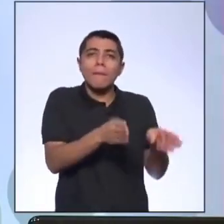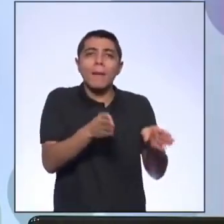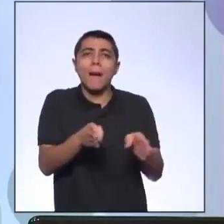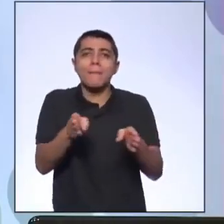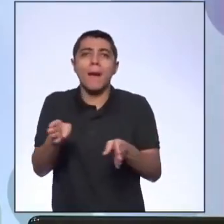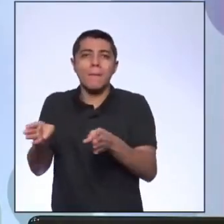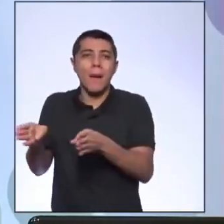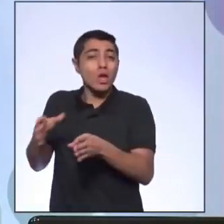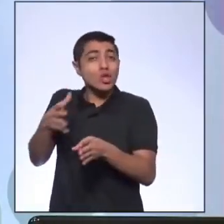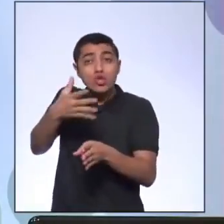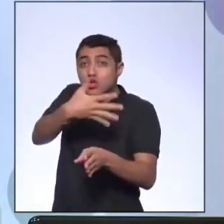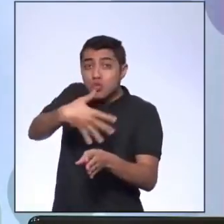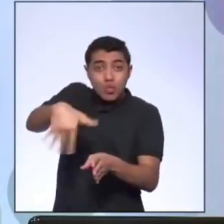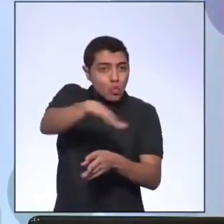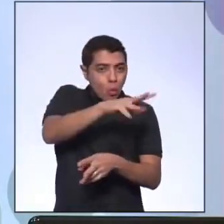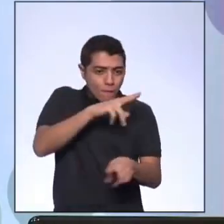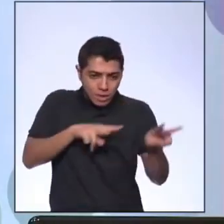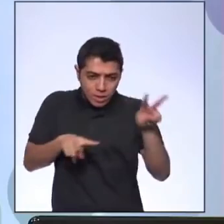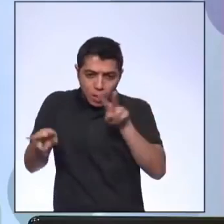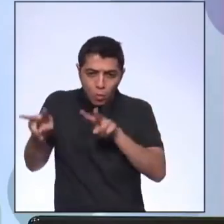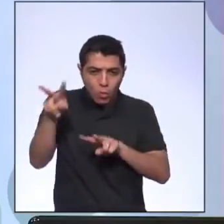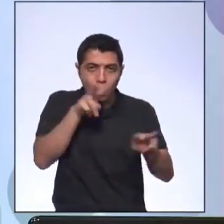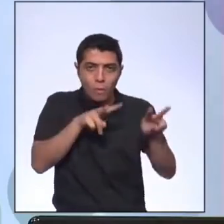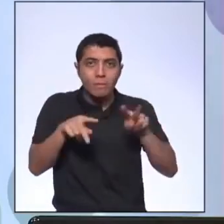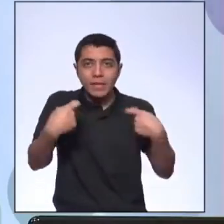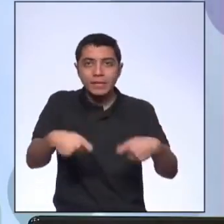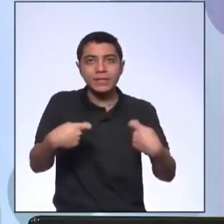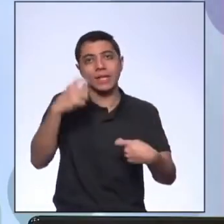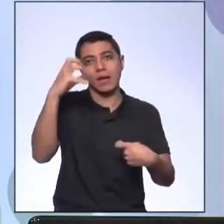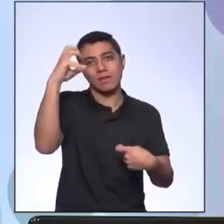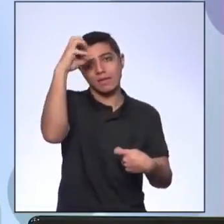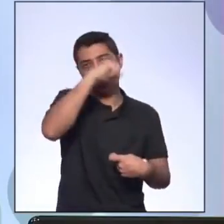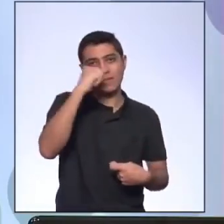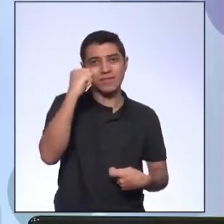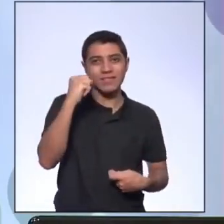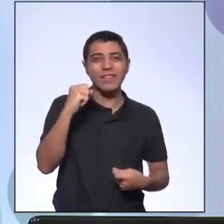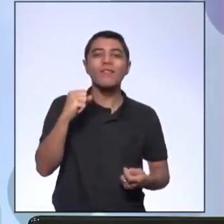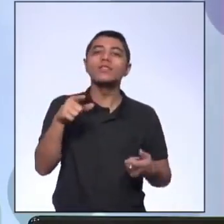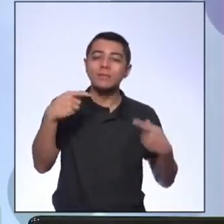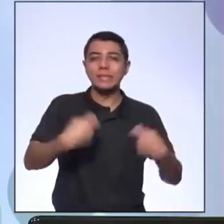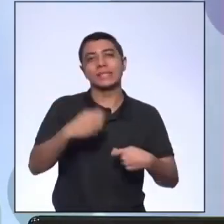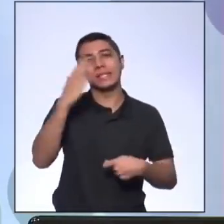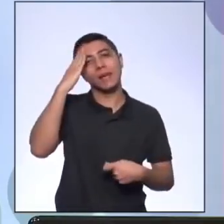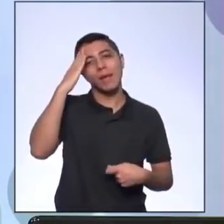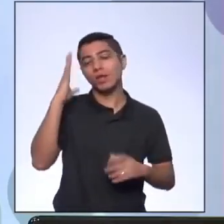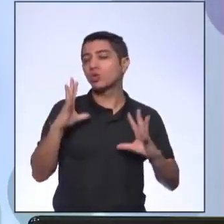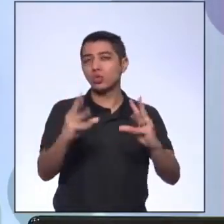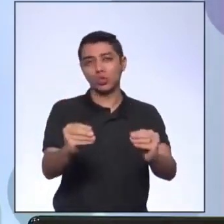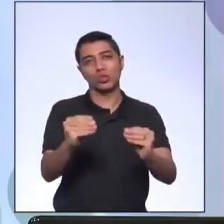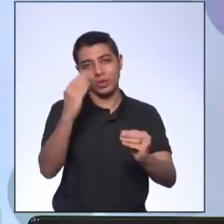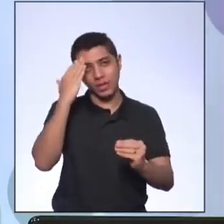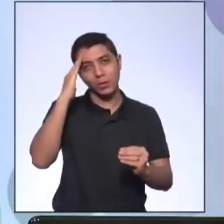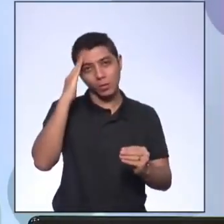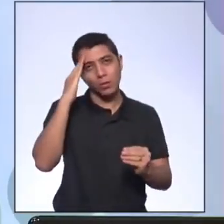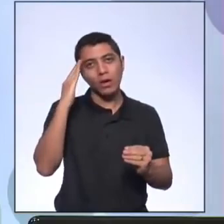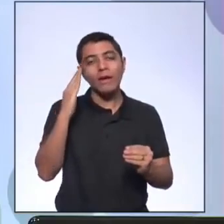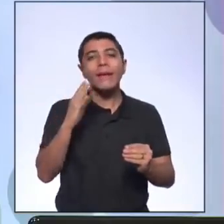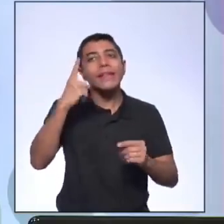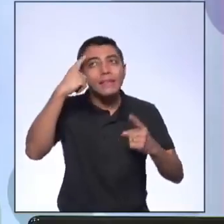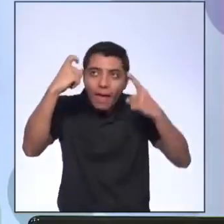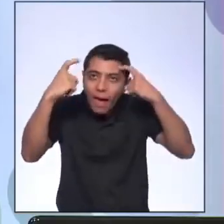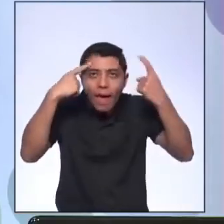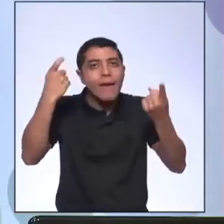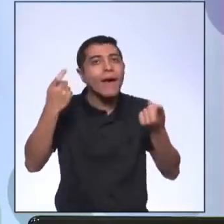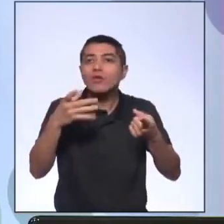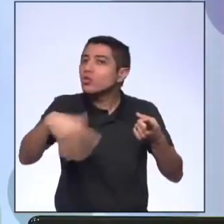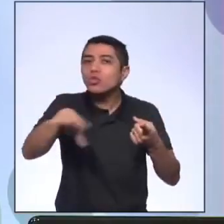quando eu penso na realização de um projeto. E qual é a melhor forma de organizar esse sistema ou esse conjunto de ideias